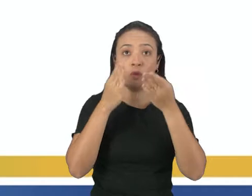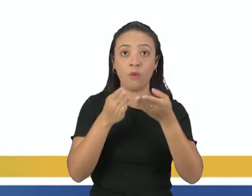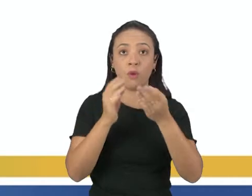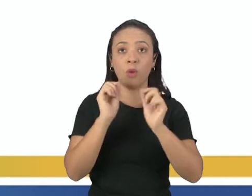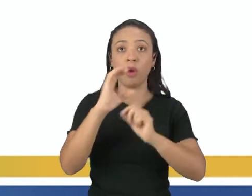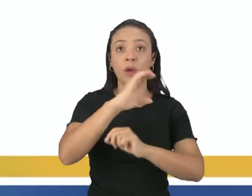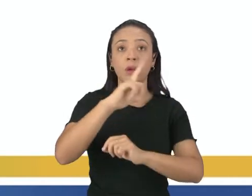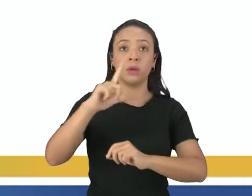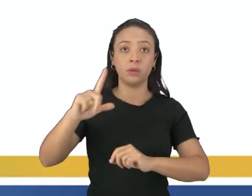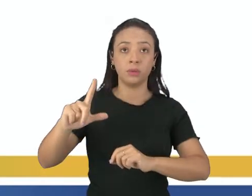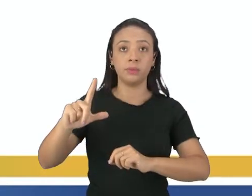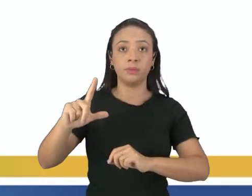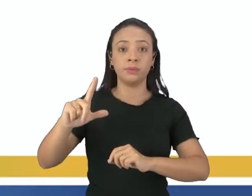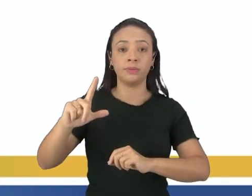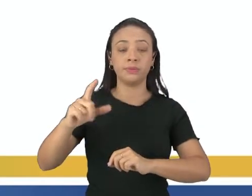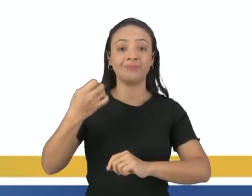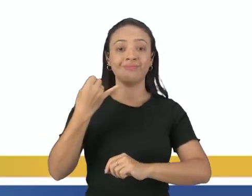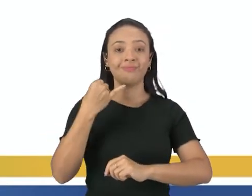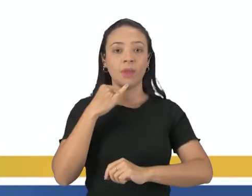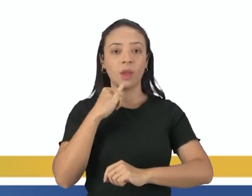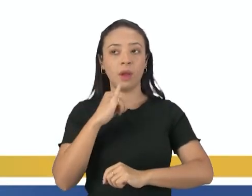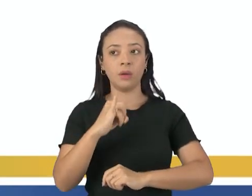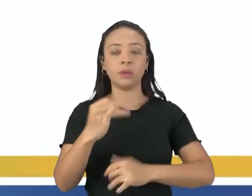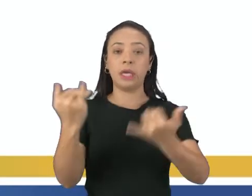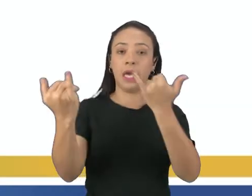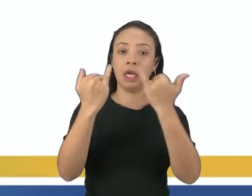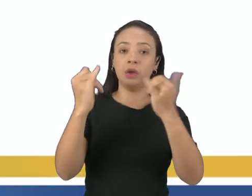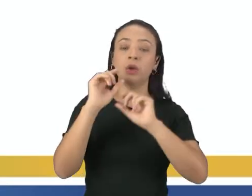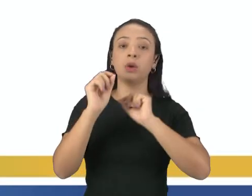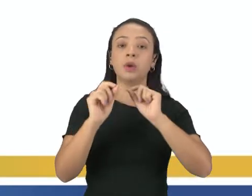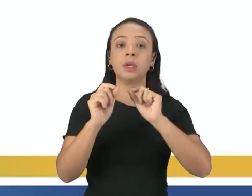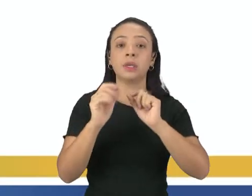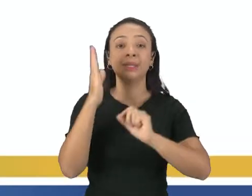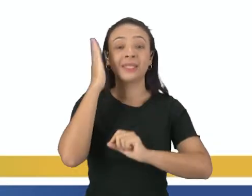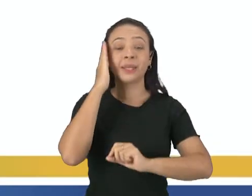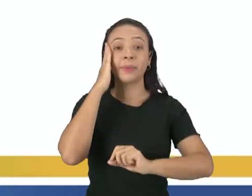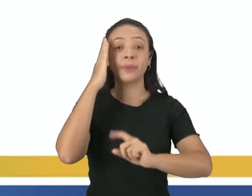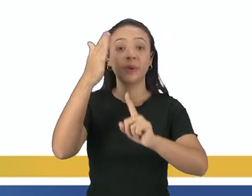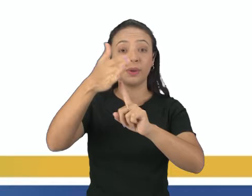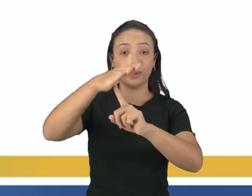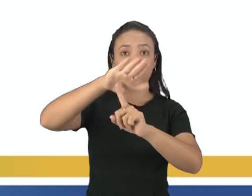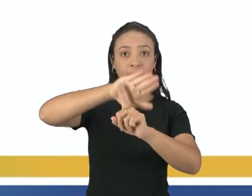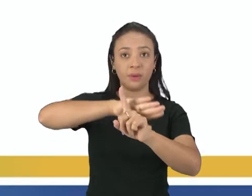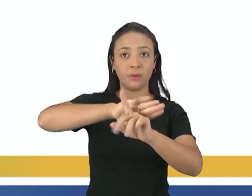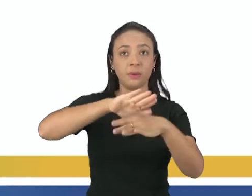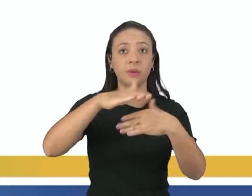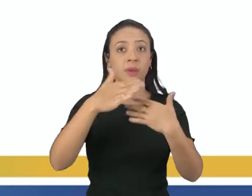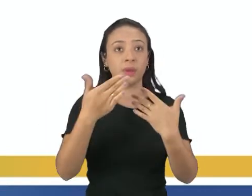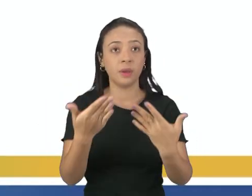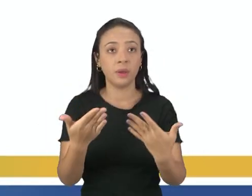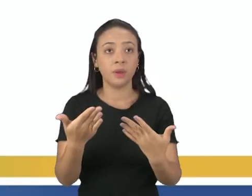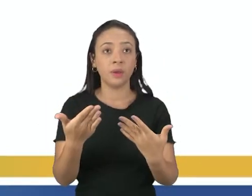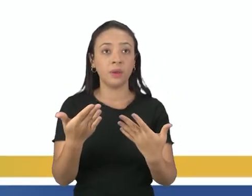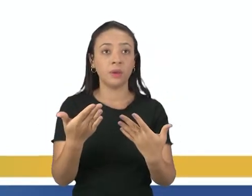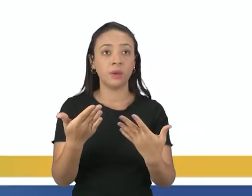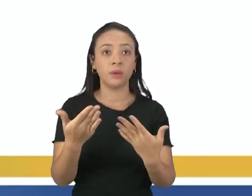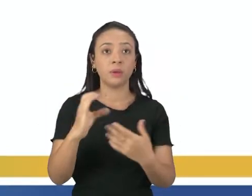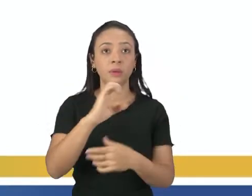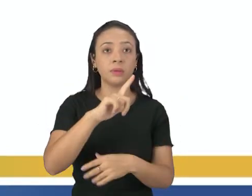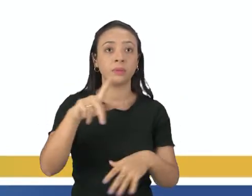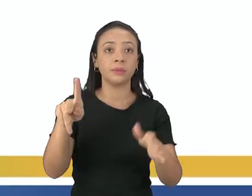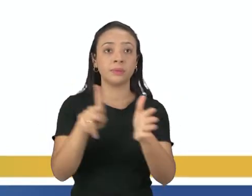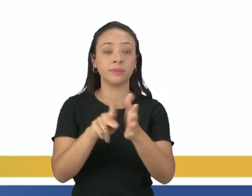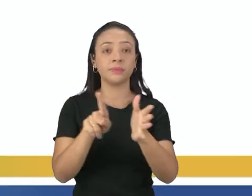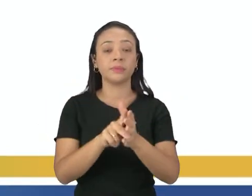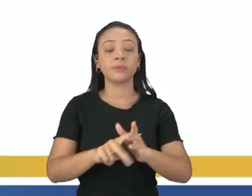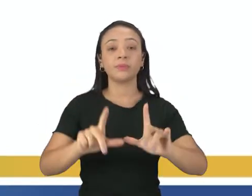sua classificação quanto às medidas de seus lados, certo? Então, classificando um triângulo